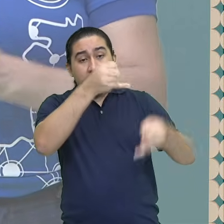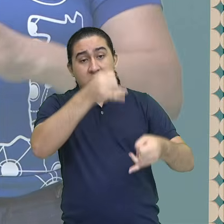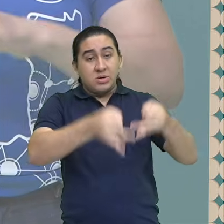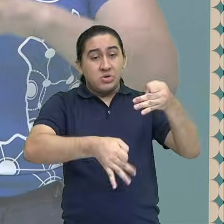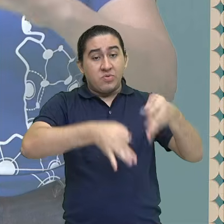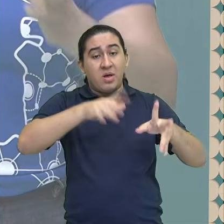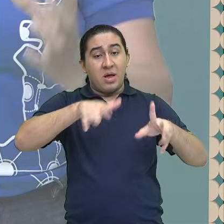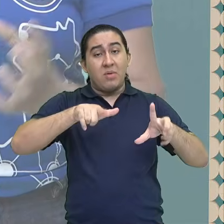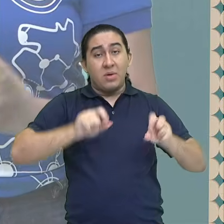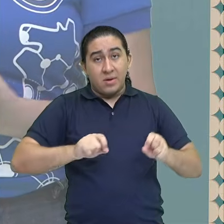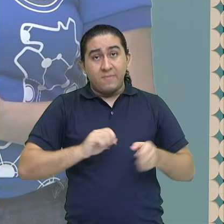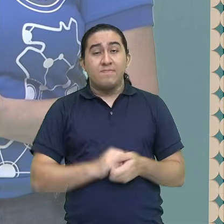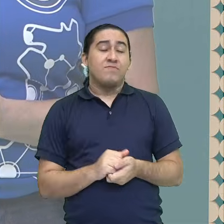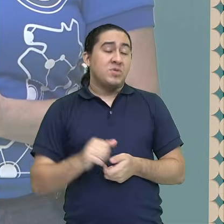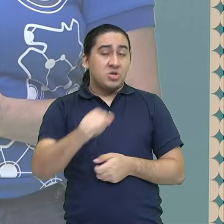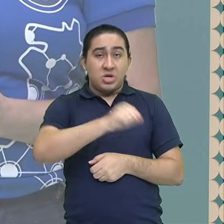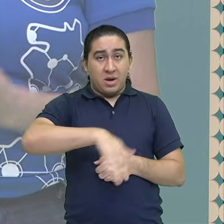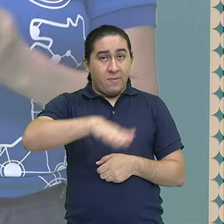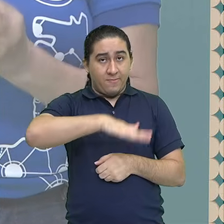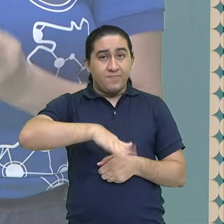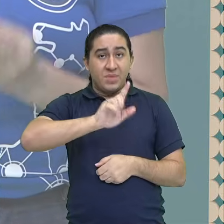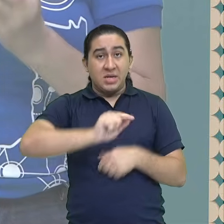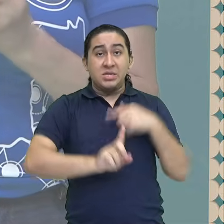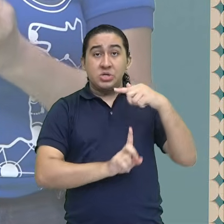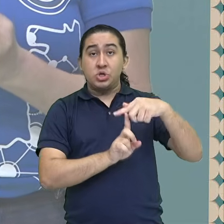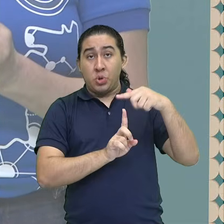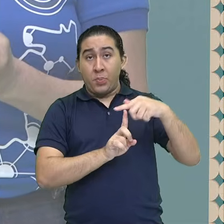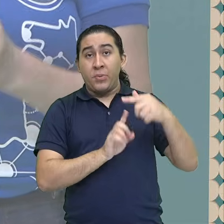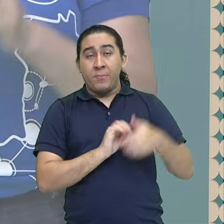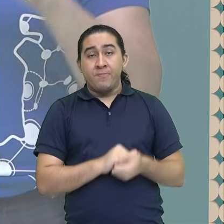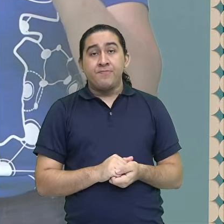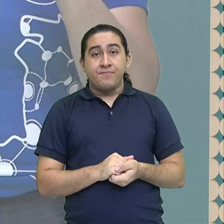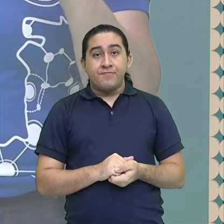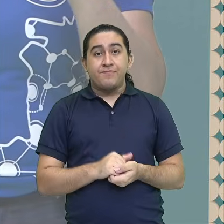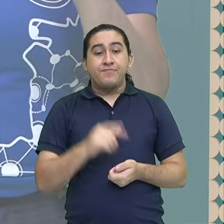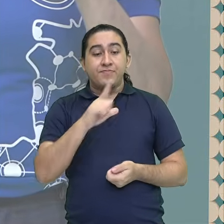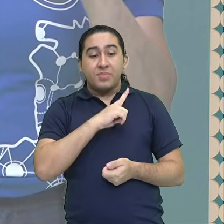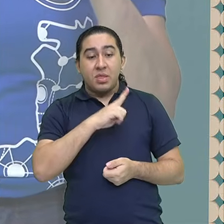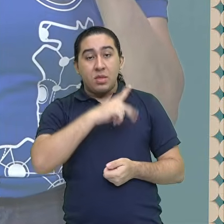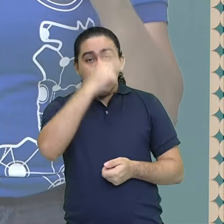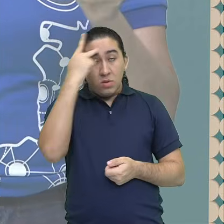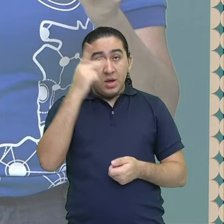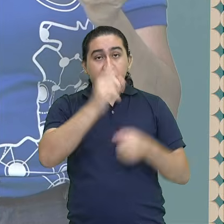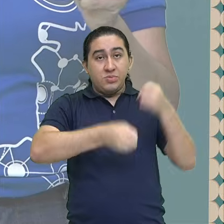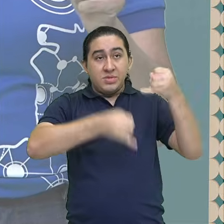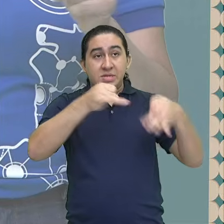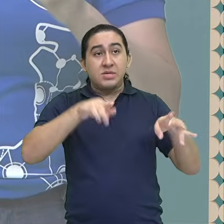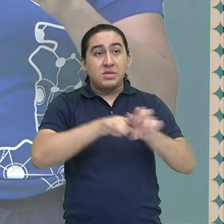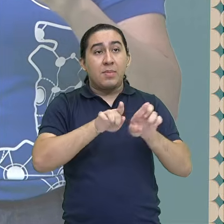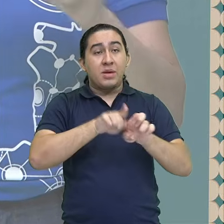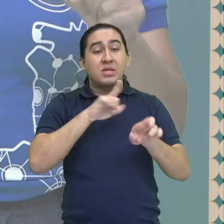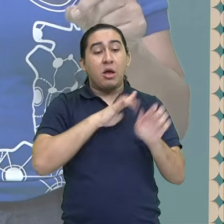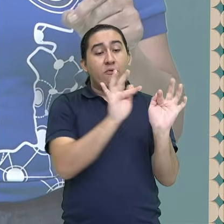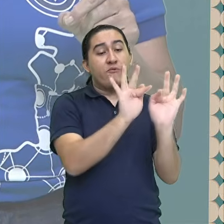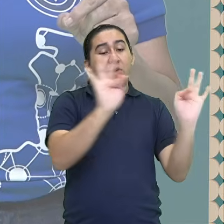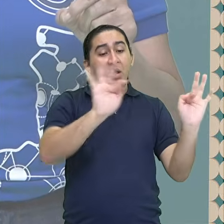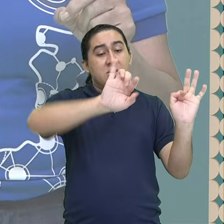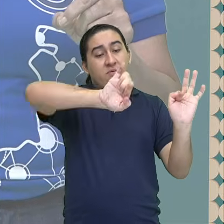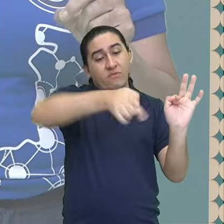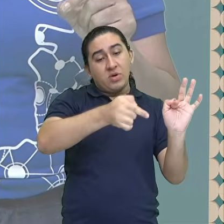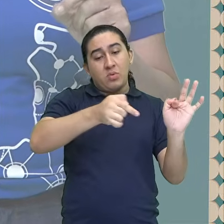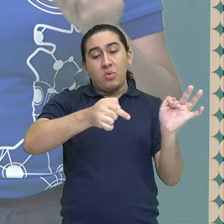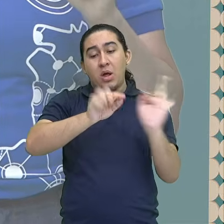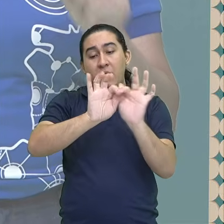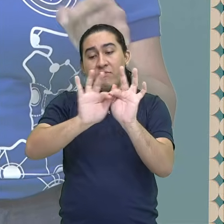trata-se de um modo geral, né? Eu vou dar explicação e vem entre vírgula ou